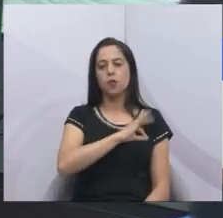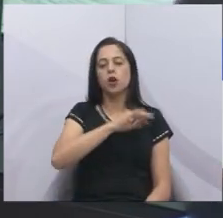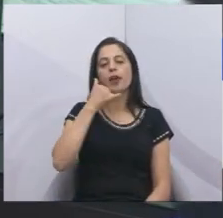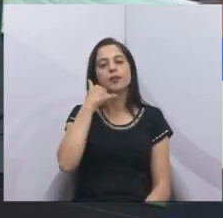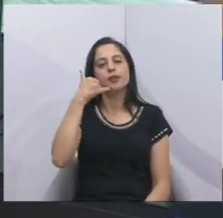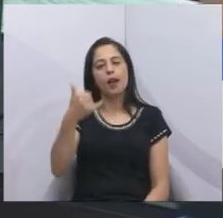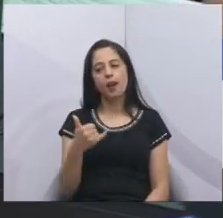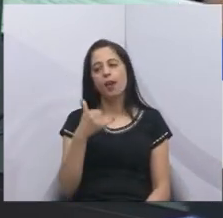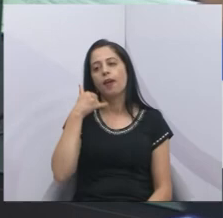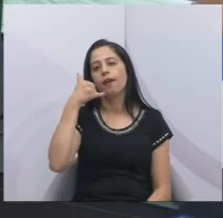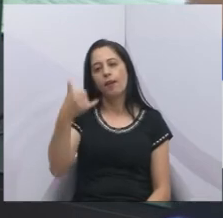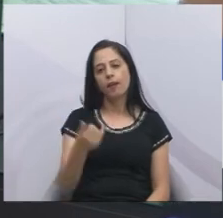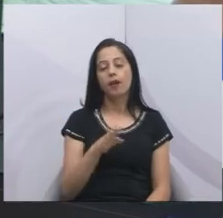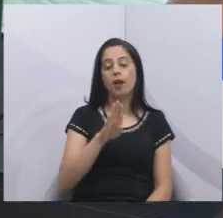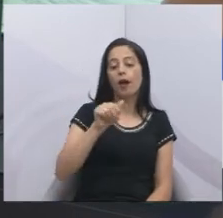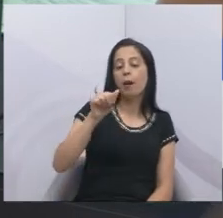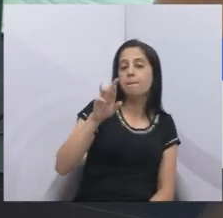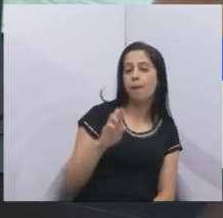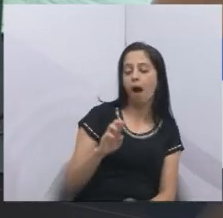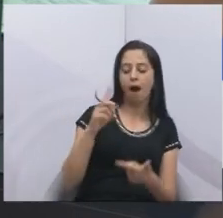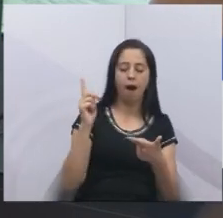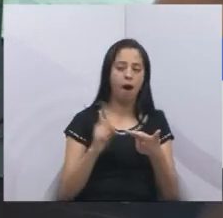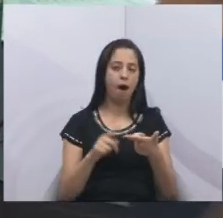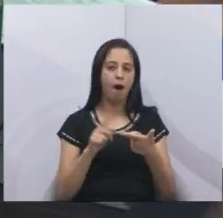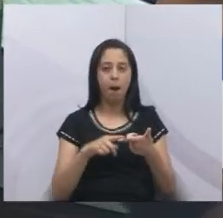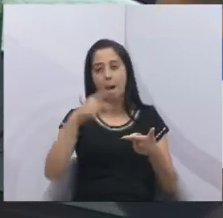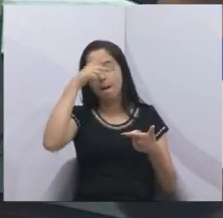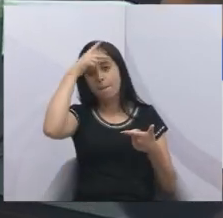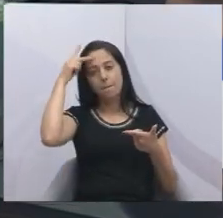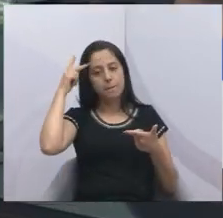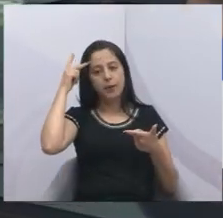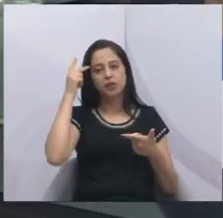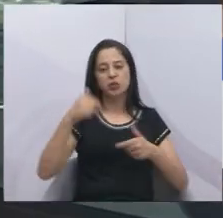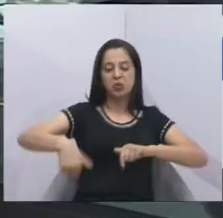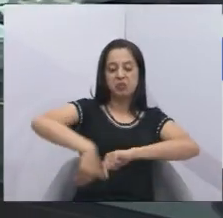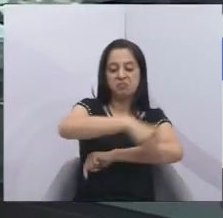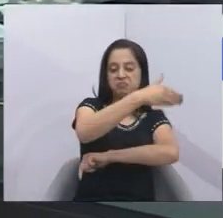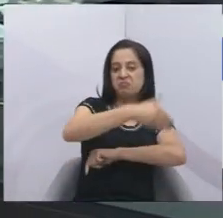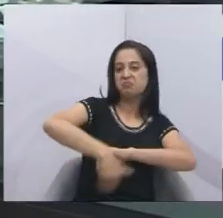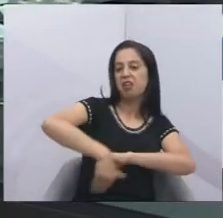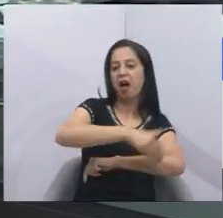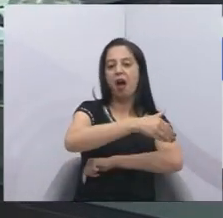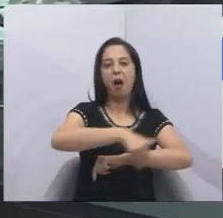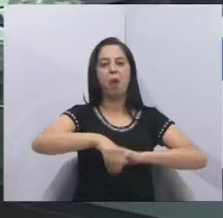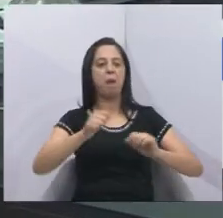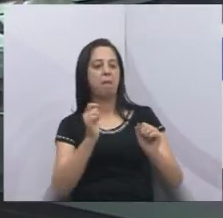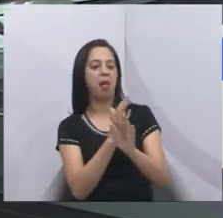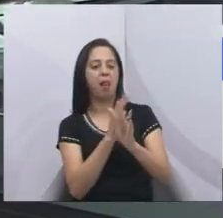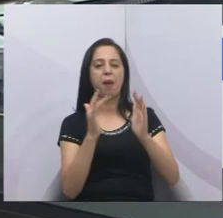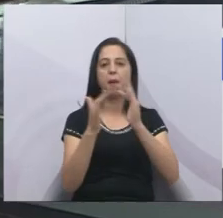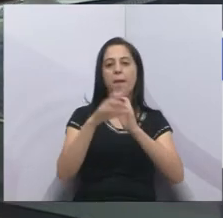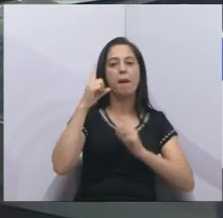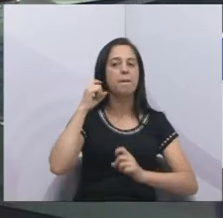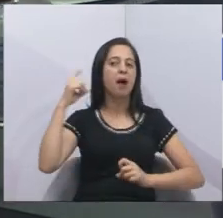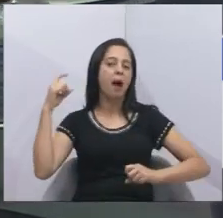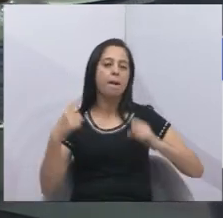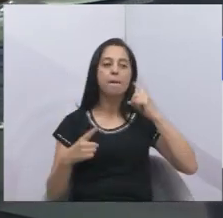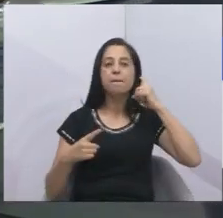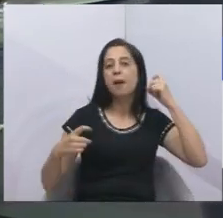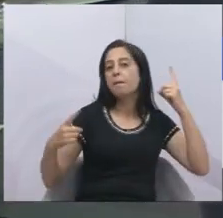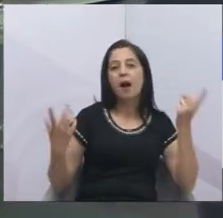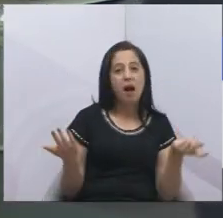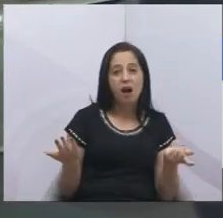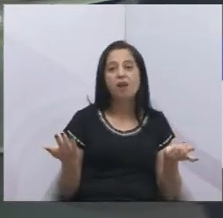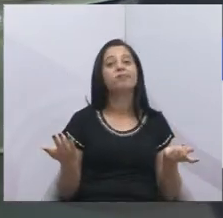de estabelecimentos, ou de pessoas que estão ali na rua não fazendo a sua atividade de